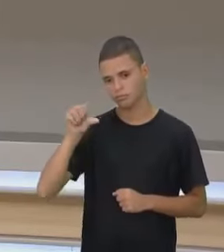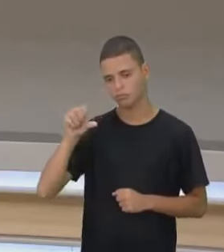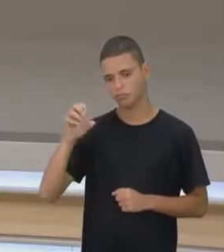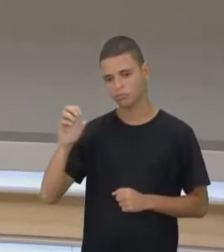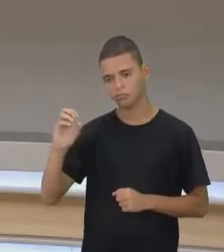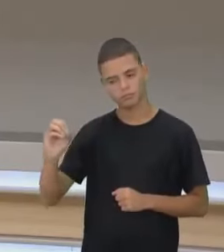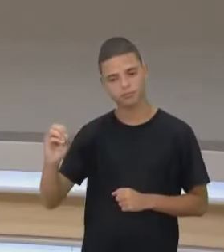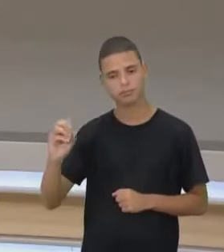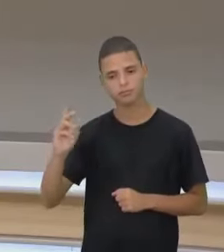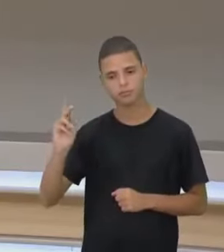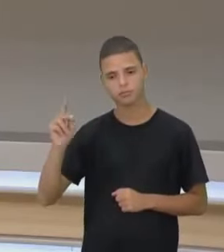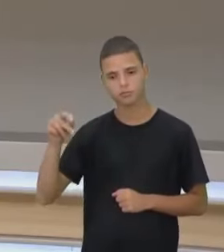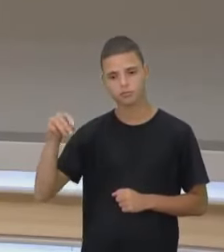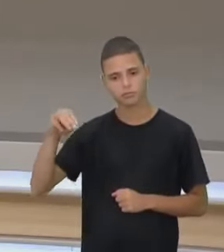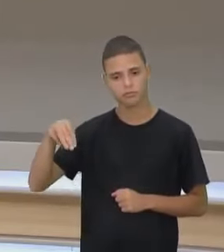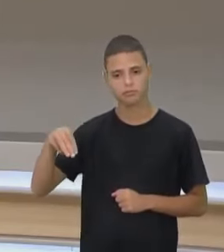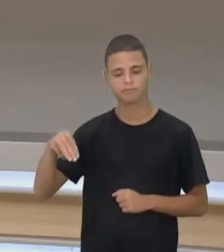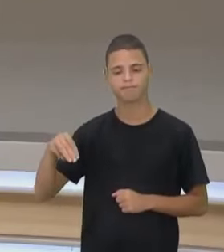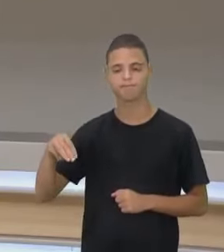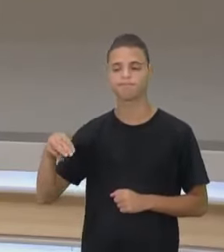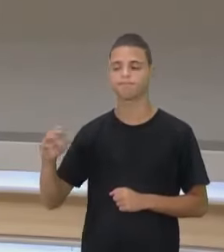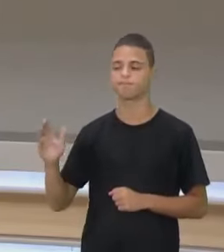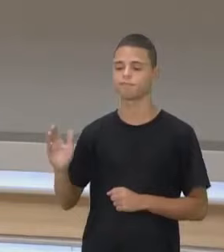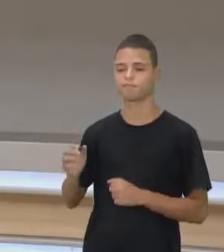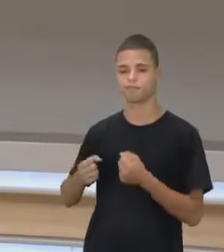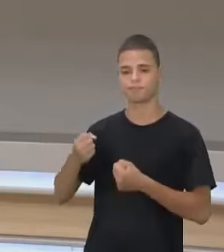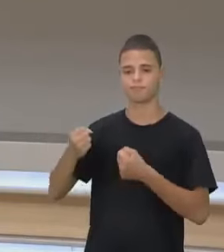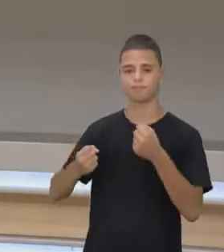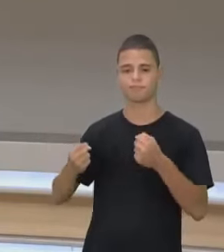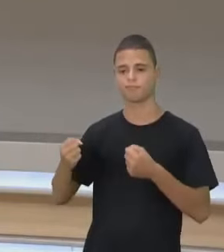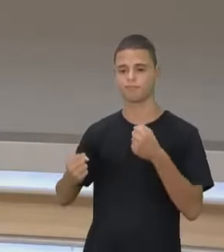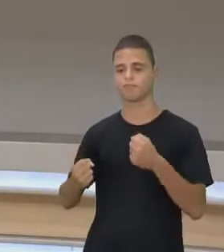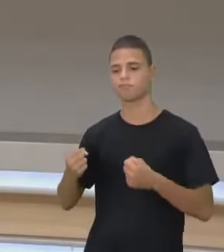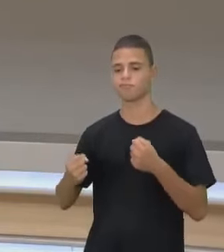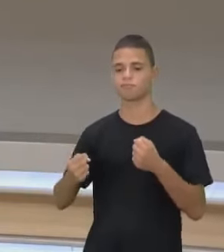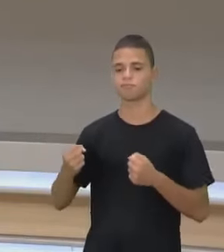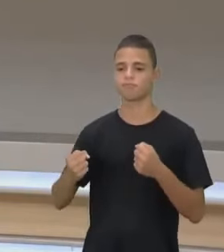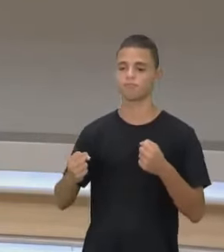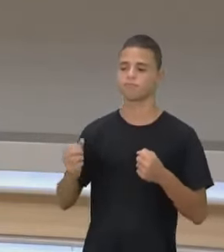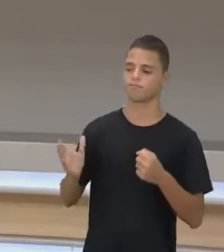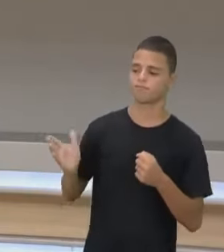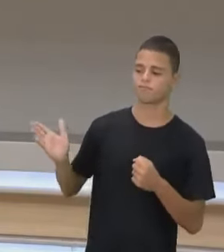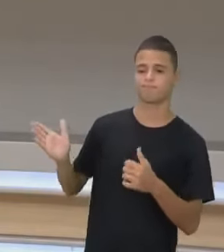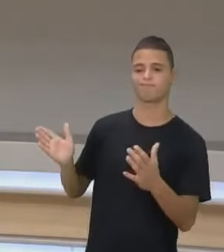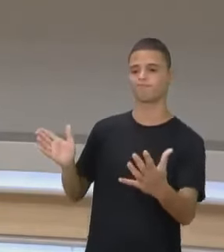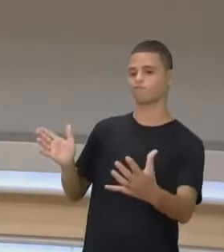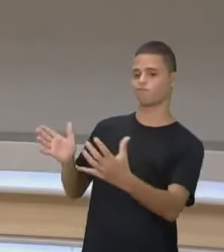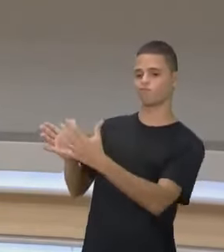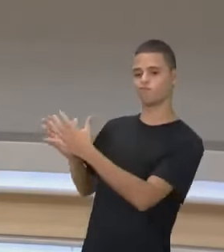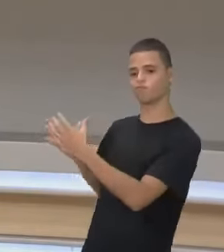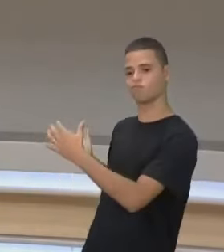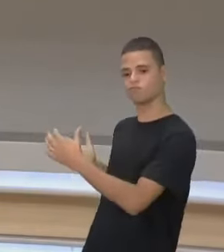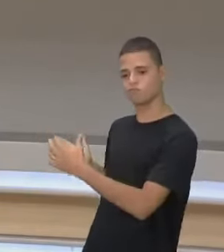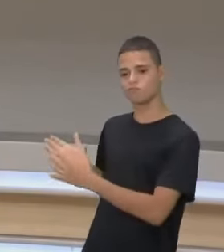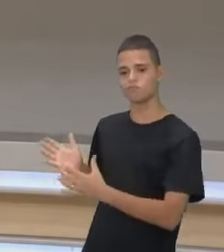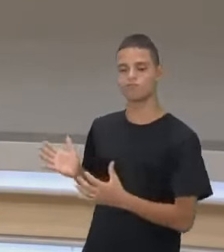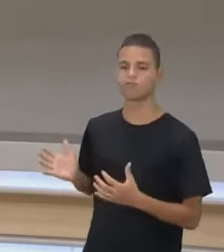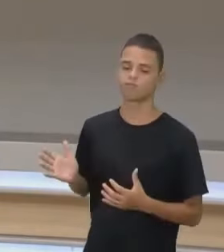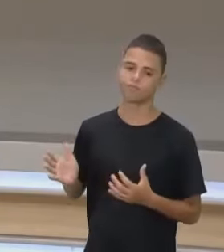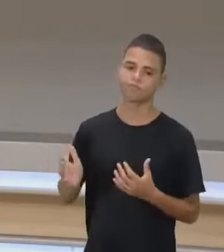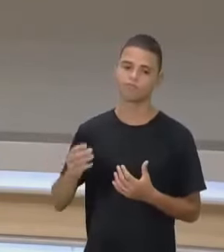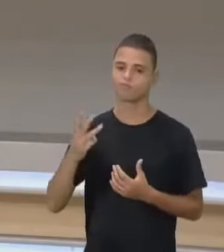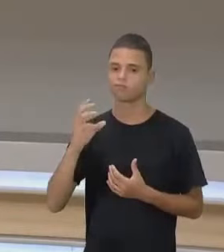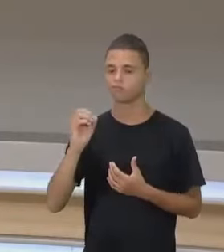por hora, você sente a pressão do ar. Né? Com 90 km por hora, uma pessoa não consegue ficar em pé sozinha. Então, com ventos